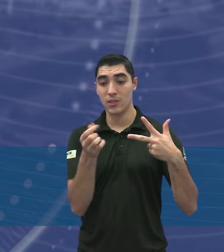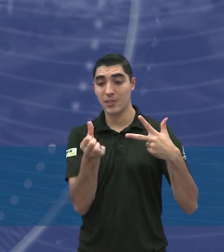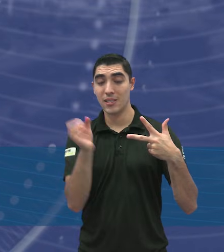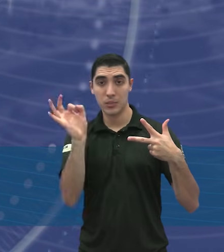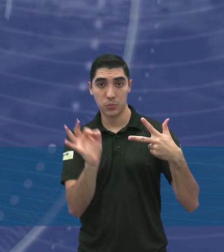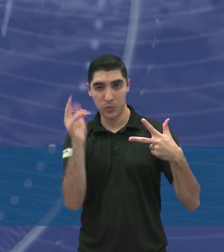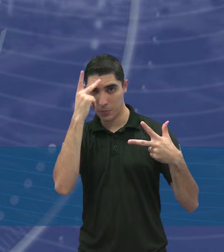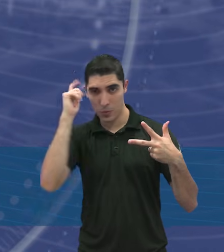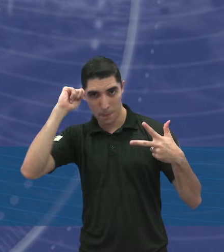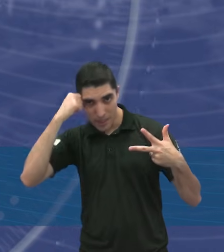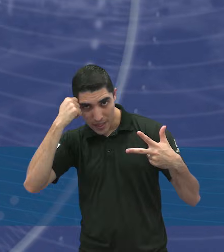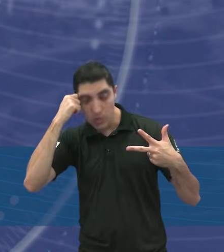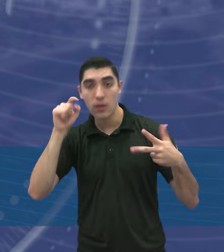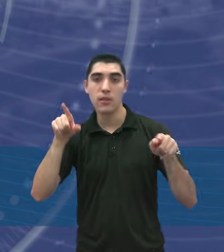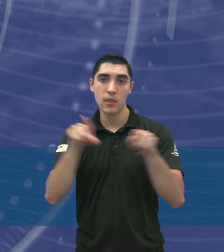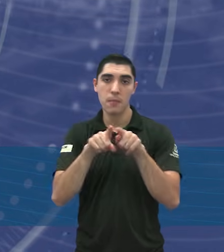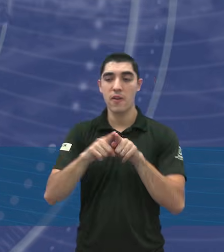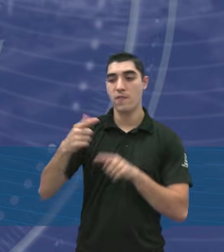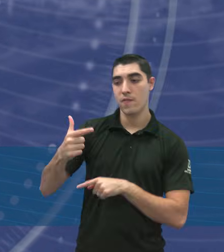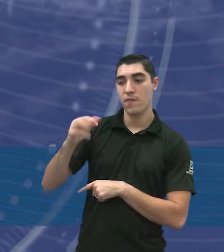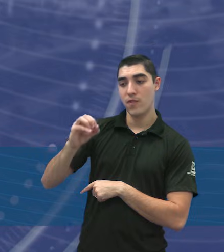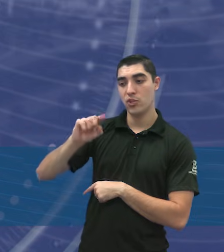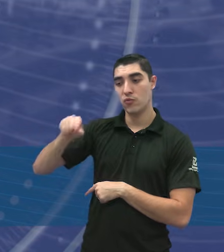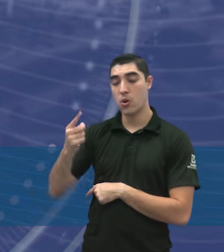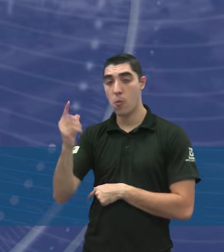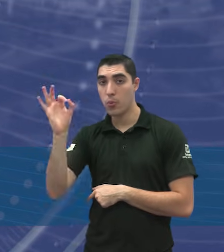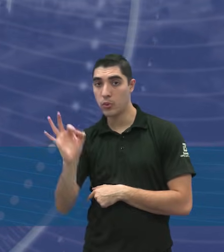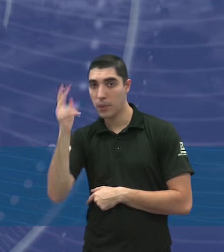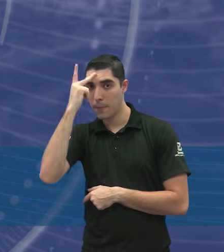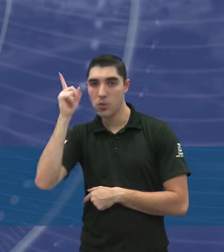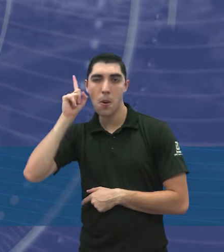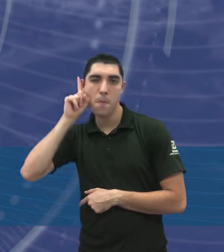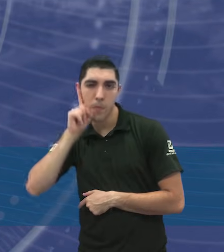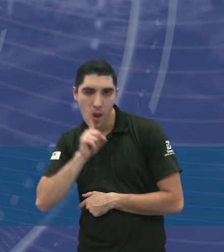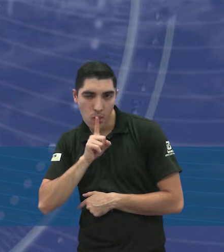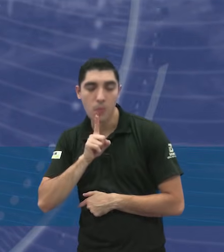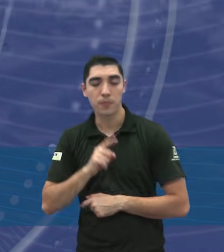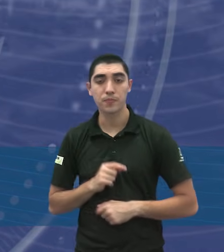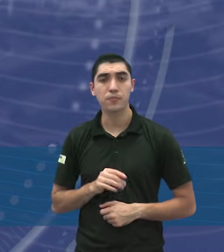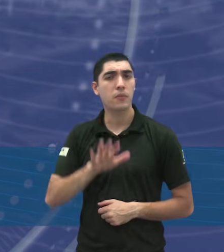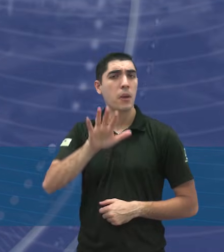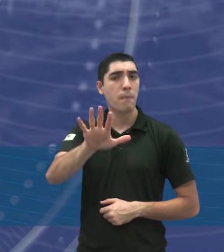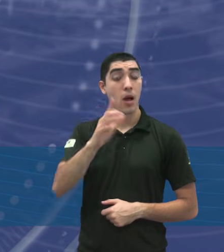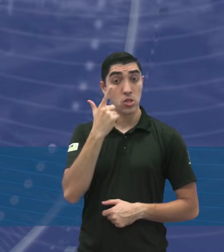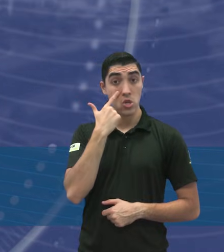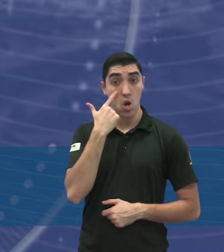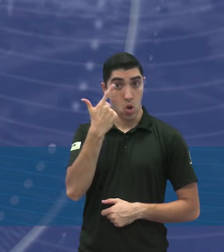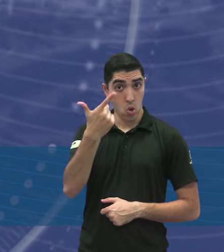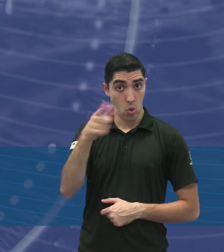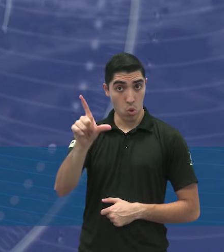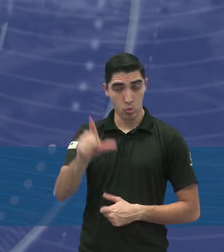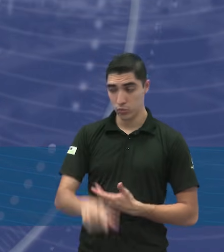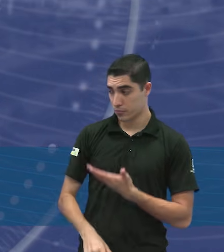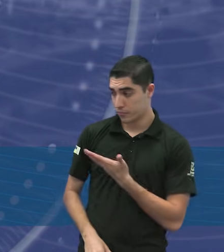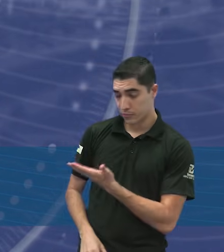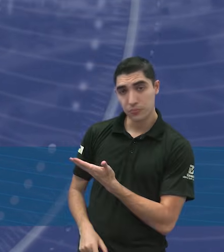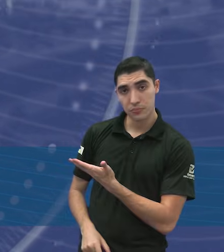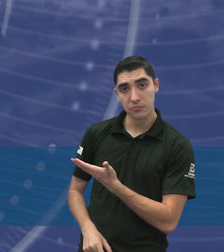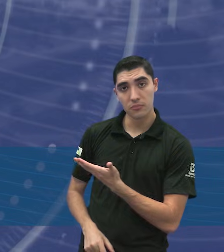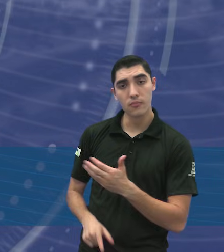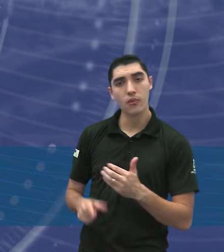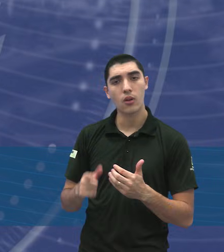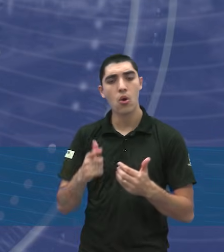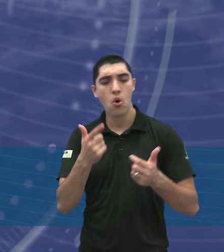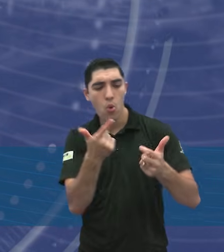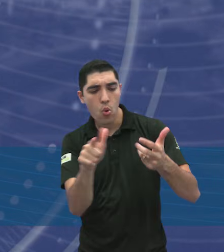2,6% de pretos e 20,1% de pardo. Mas quando olhamos, meninas, aqui, como a gente vê no gráfico, para